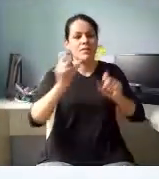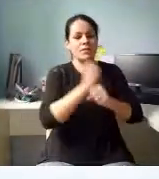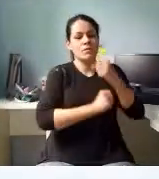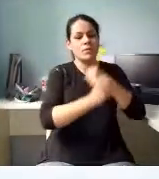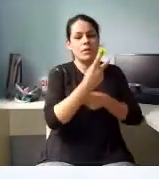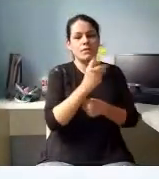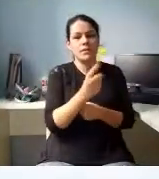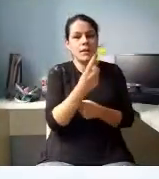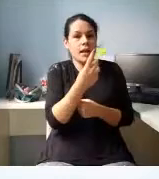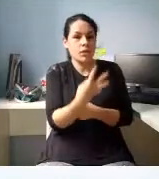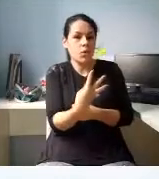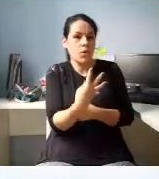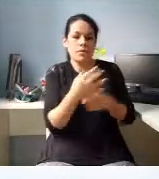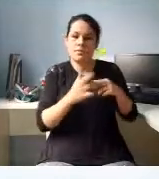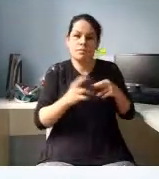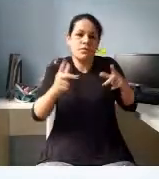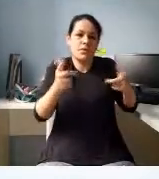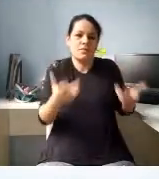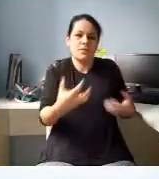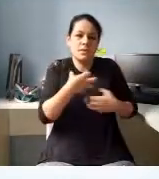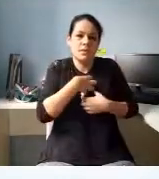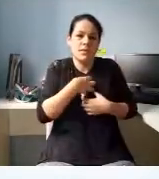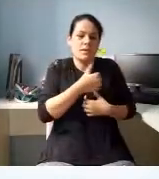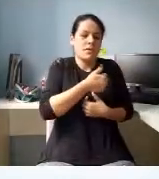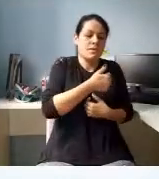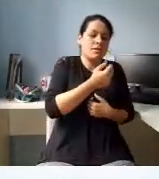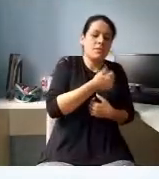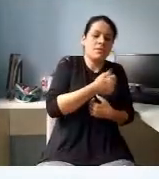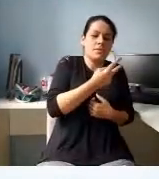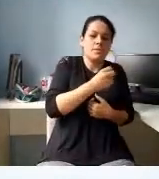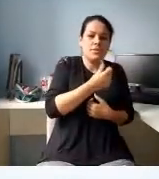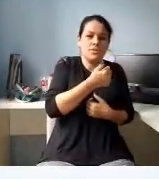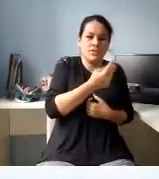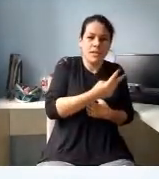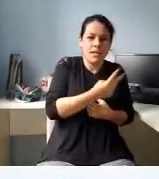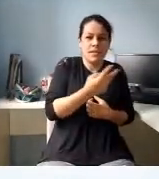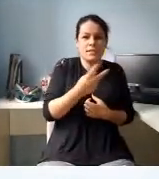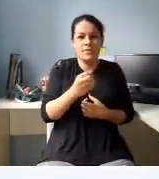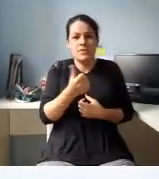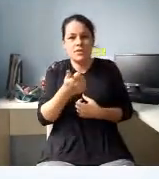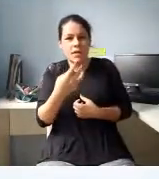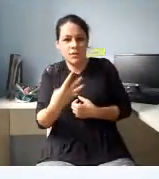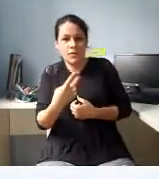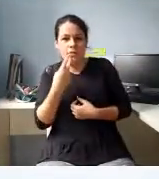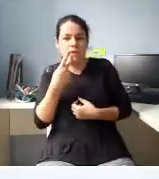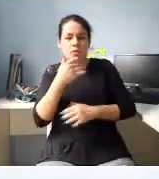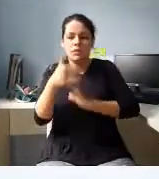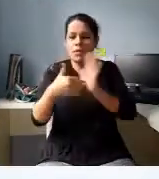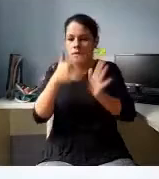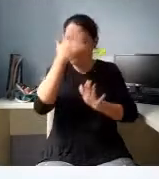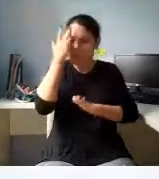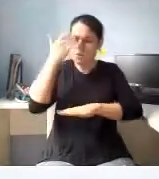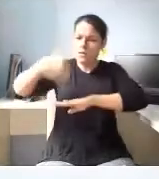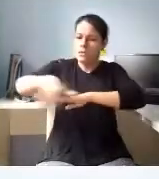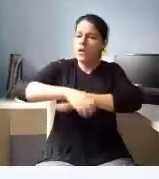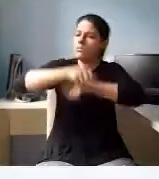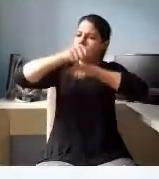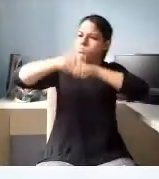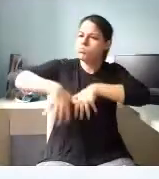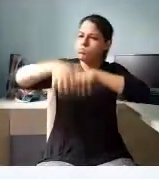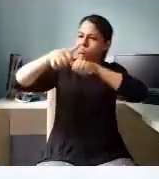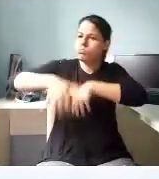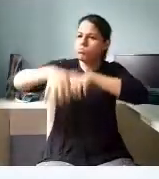2014, né, 13, 14 ali, que foi aquele momento das manifestações que as pessoas saíram às ruas e tal, aquela